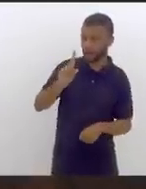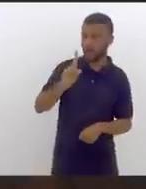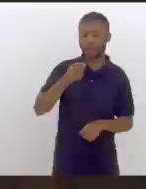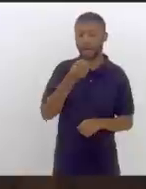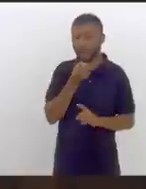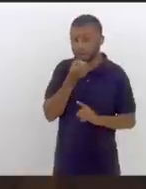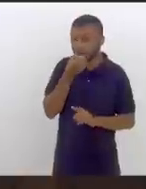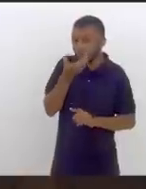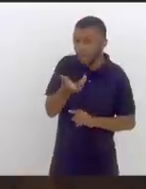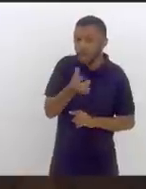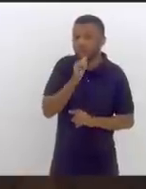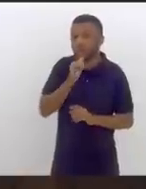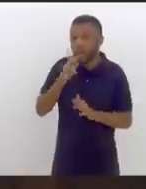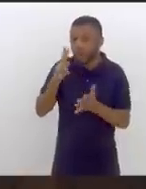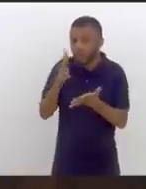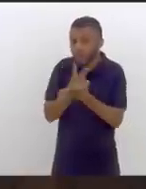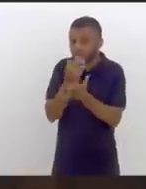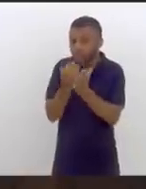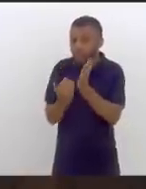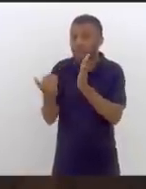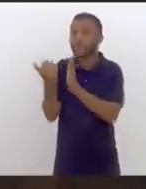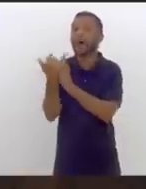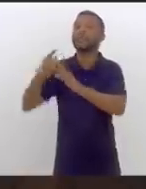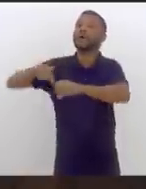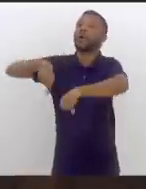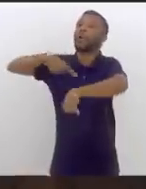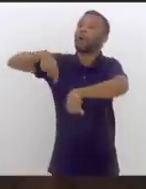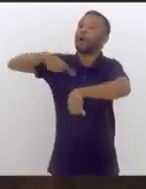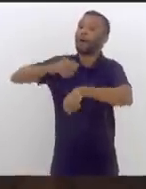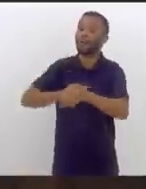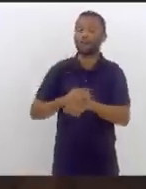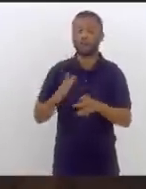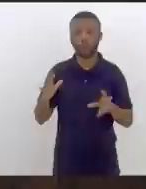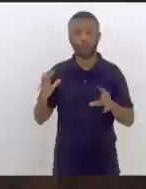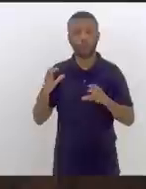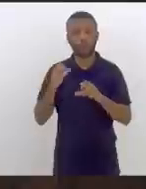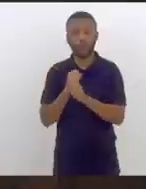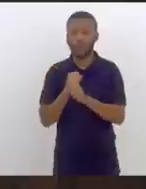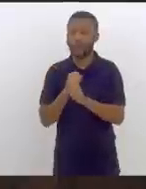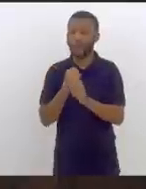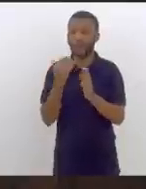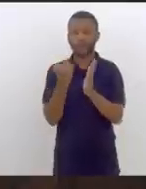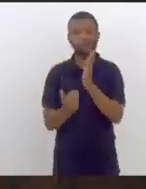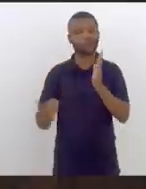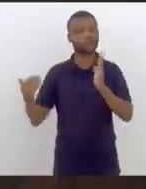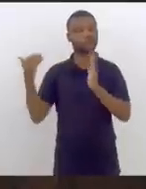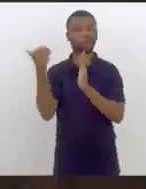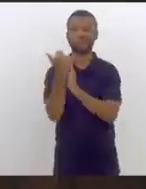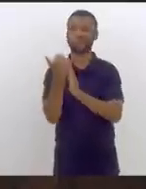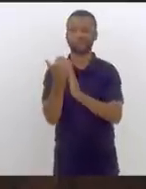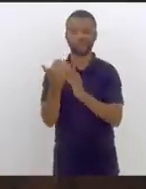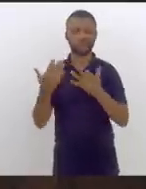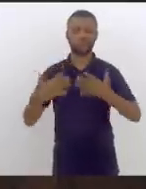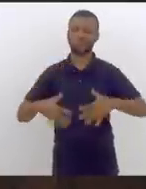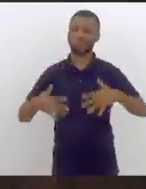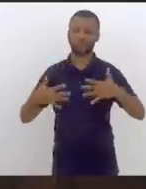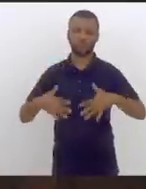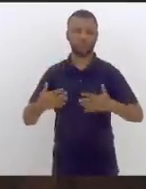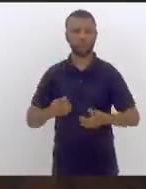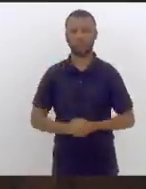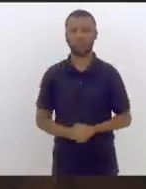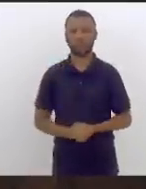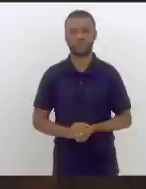o policial pega uma ocorrência que ultrapassa seu horário formar amigo é surreal a realidade que nós vivemos